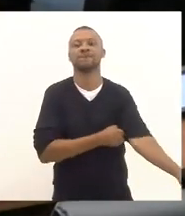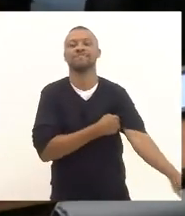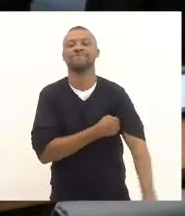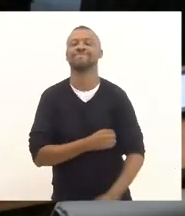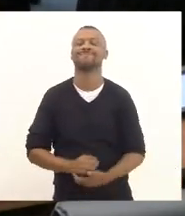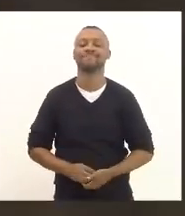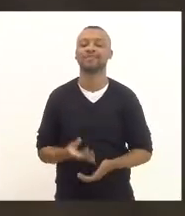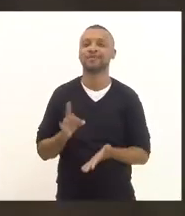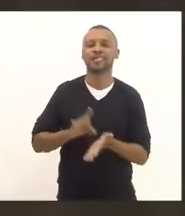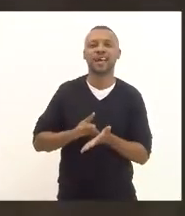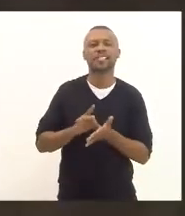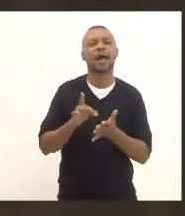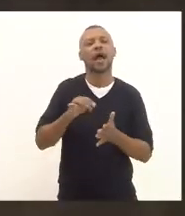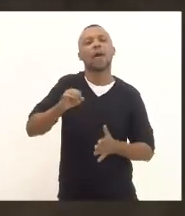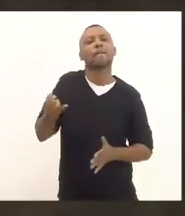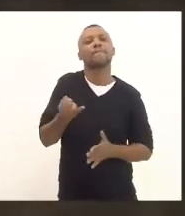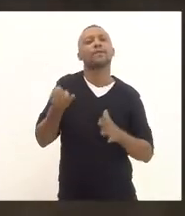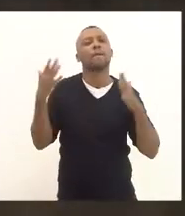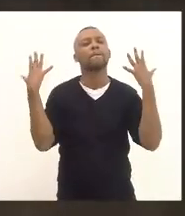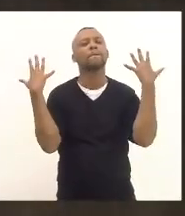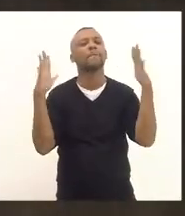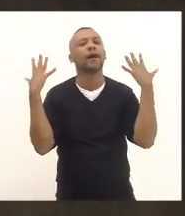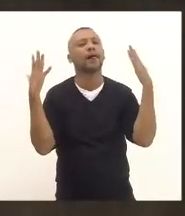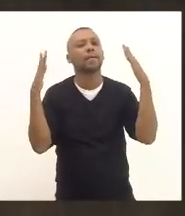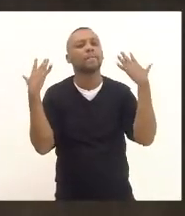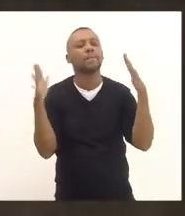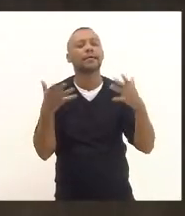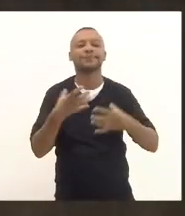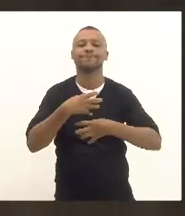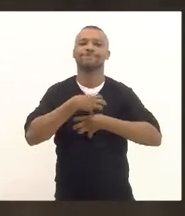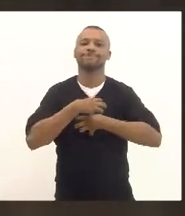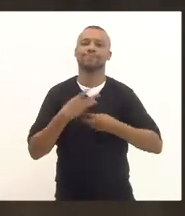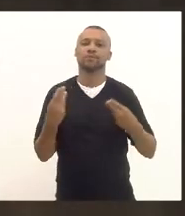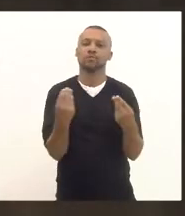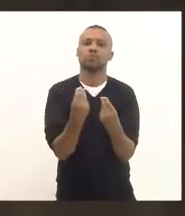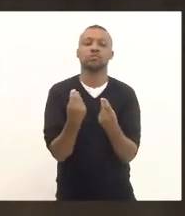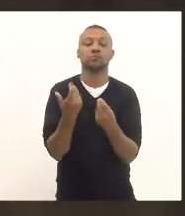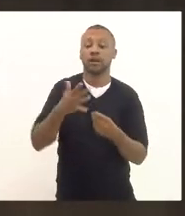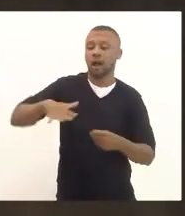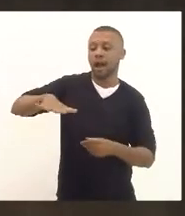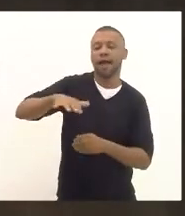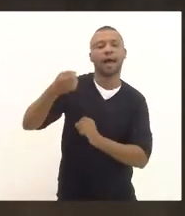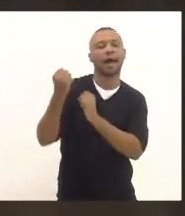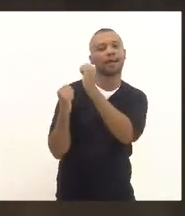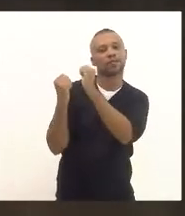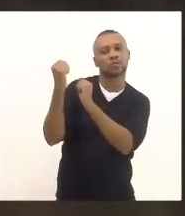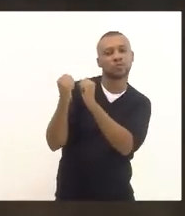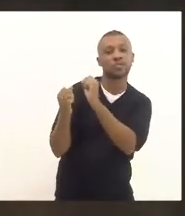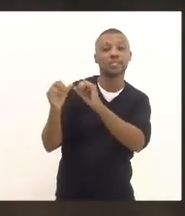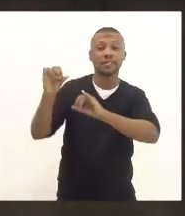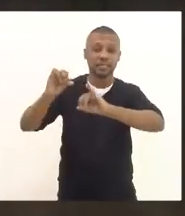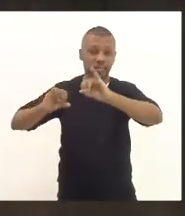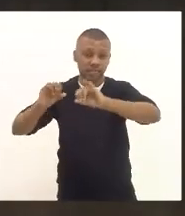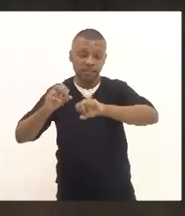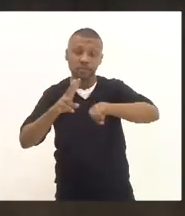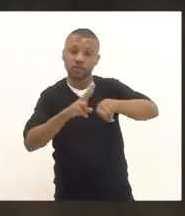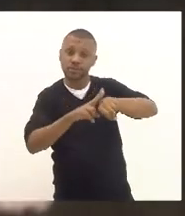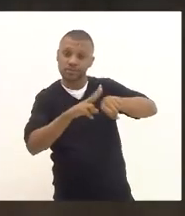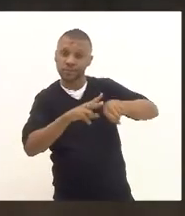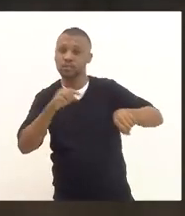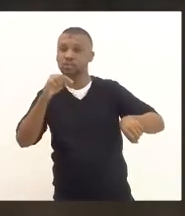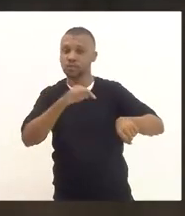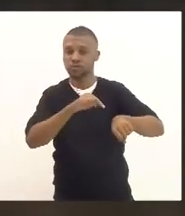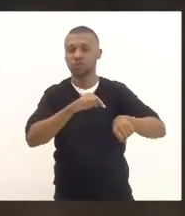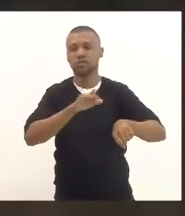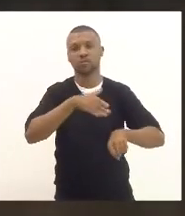e na verdade até um parabéns né da da sua sensibilidade com a indústria química indústria de vidro do Estado do Rio